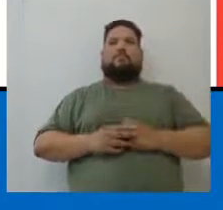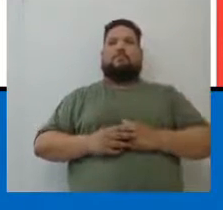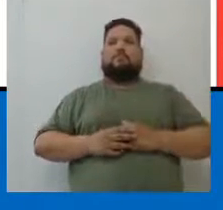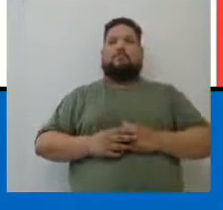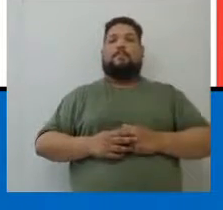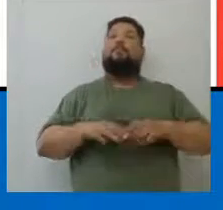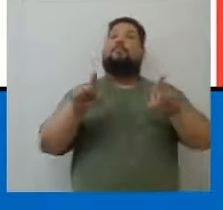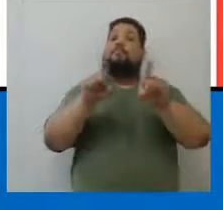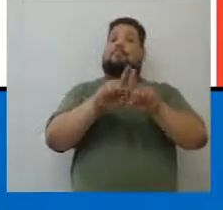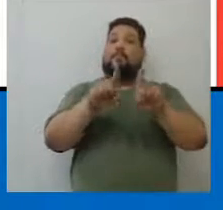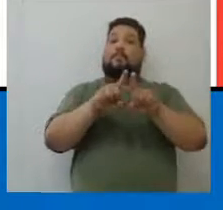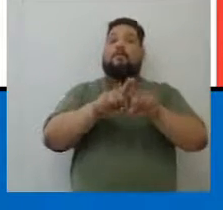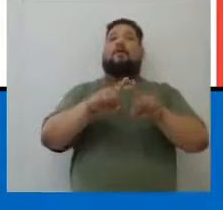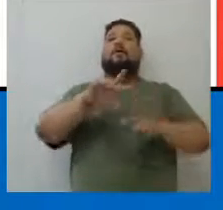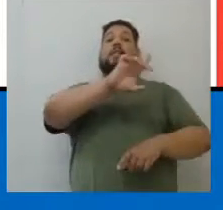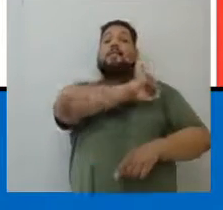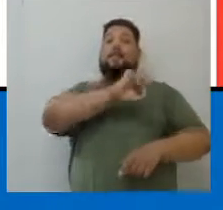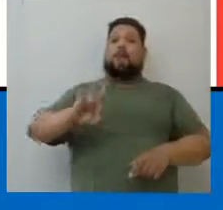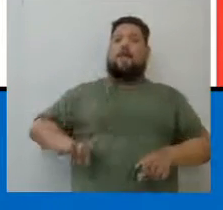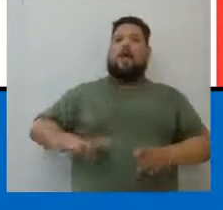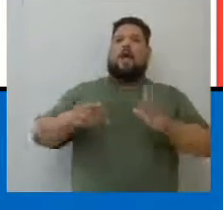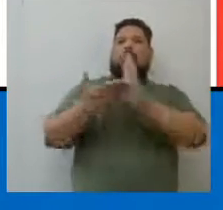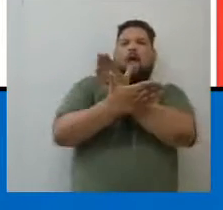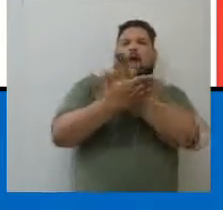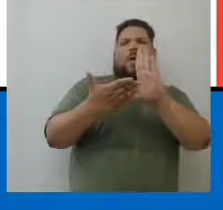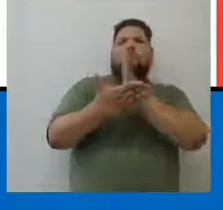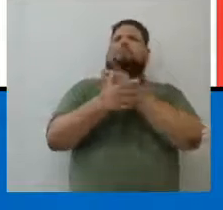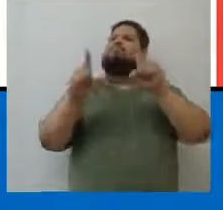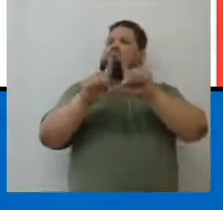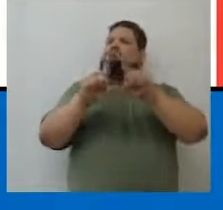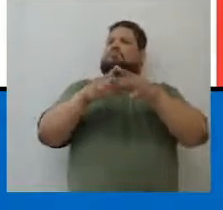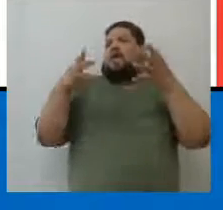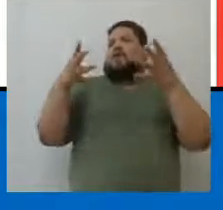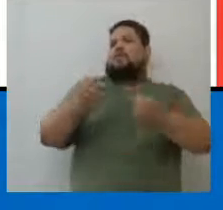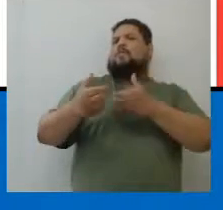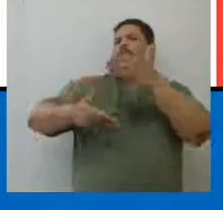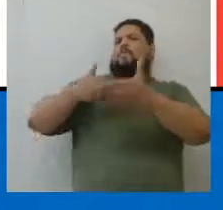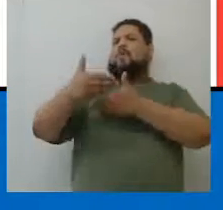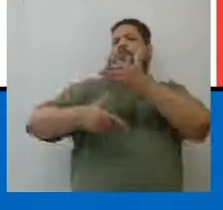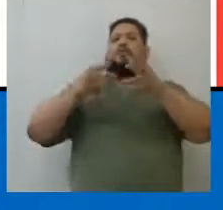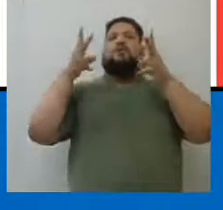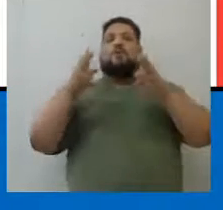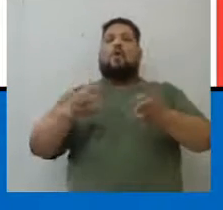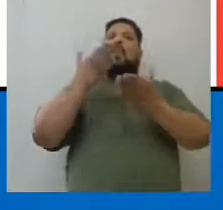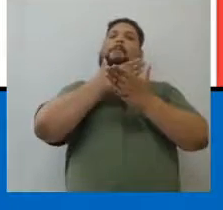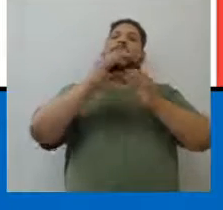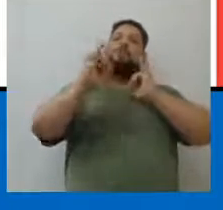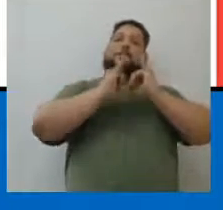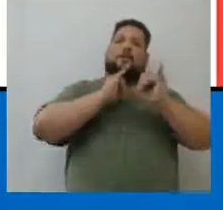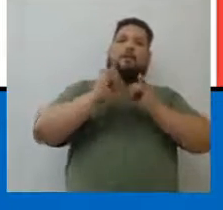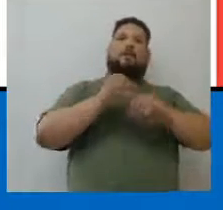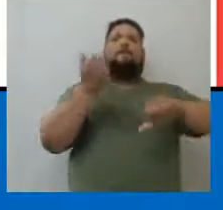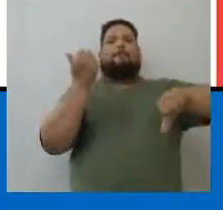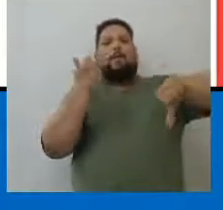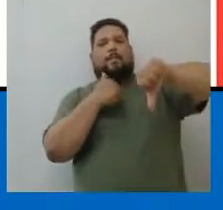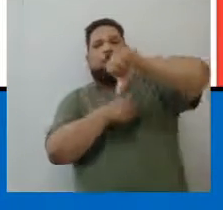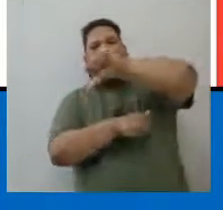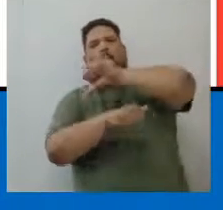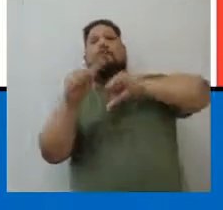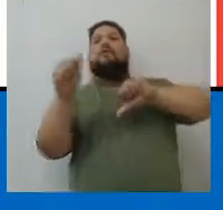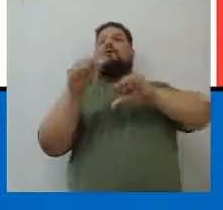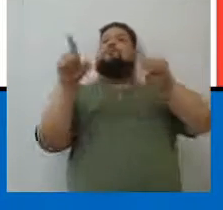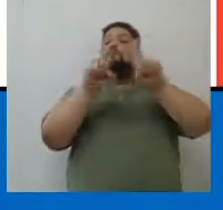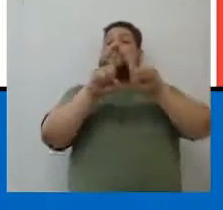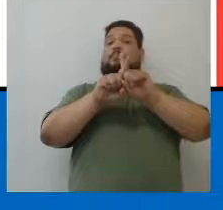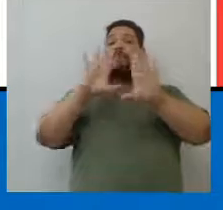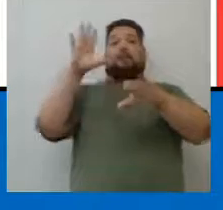empregadas. A gente vai ver que alguns deputados começaram também a aderir a esse processo, tá? Que começou na internet e evoluiu também